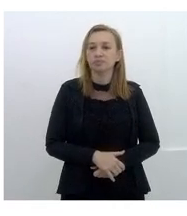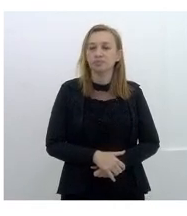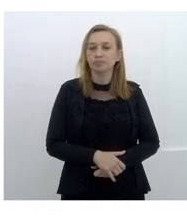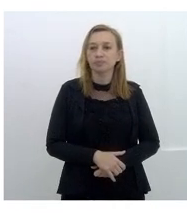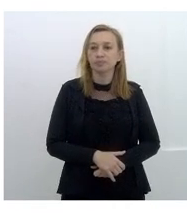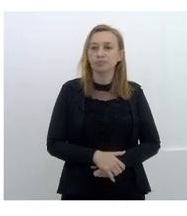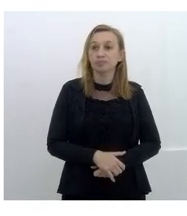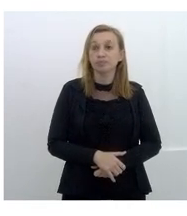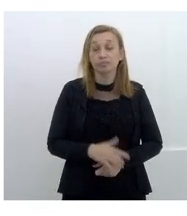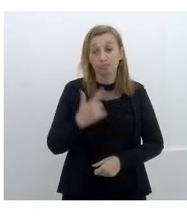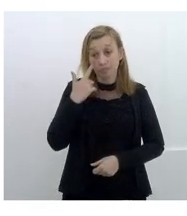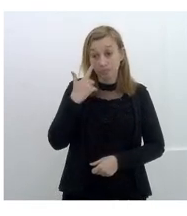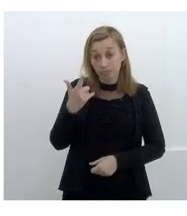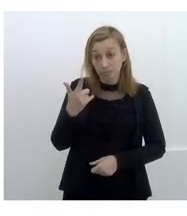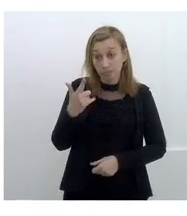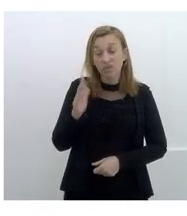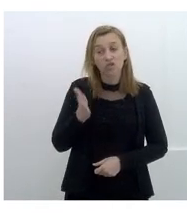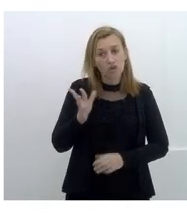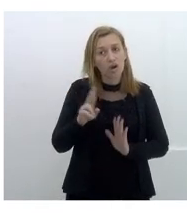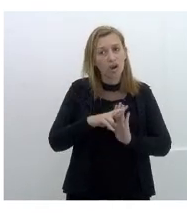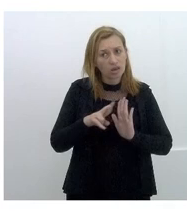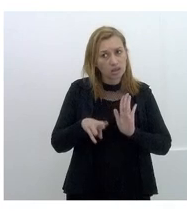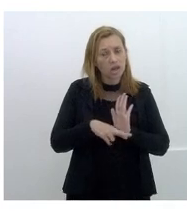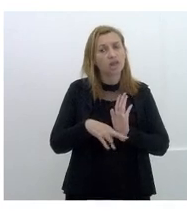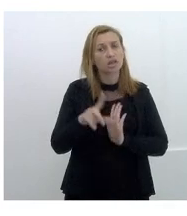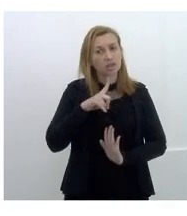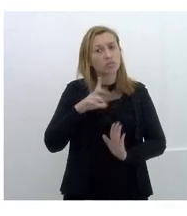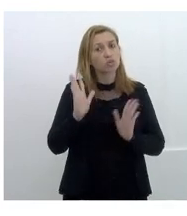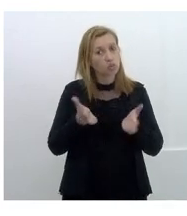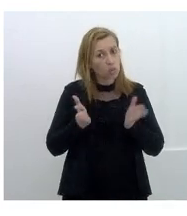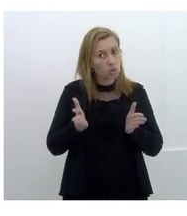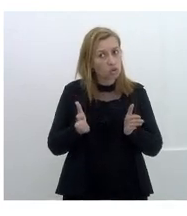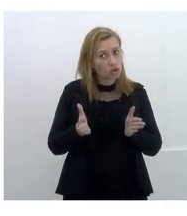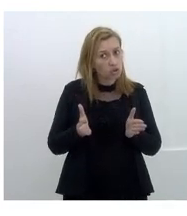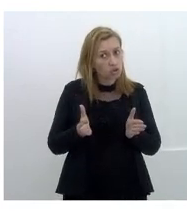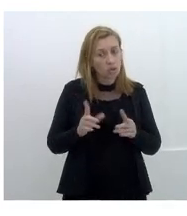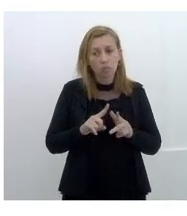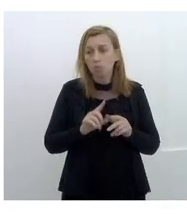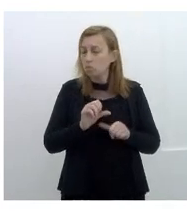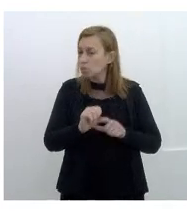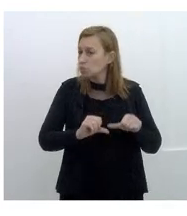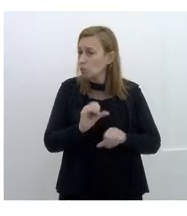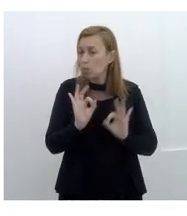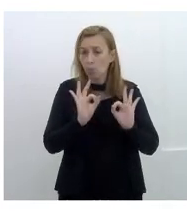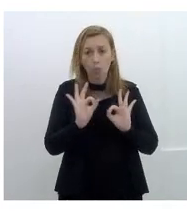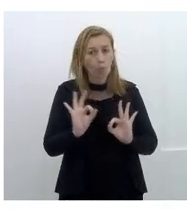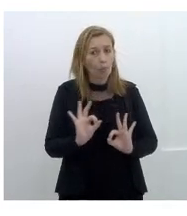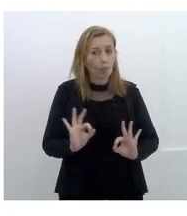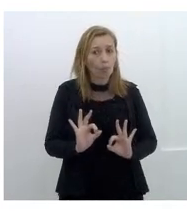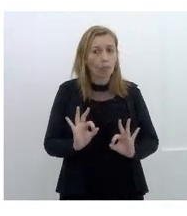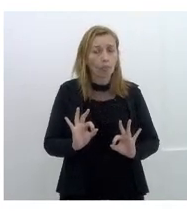Oi gente olha só essa já são as regras que nós temos hoje tá não tem mudança nenhuma tá a única coisa que